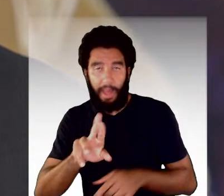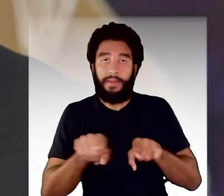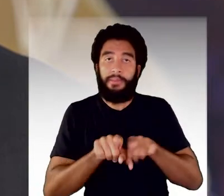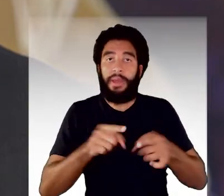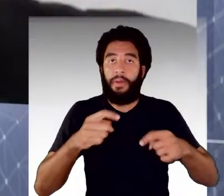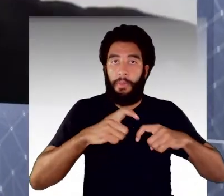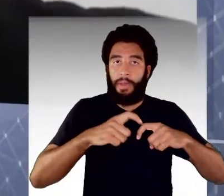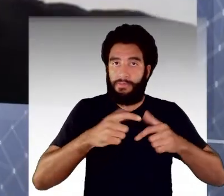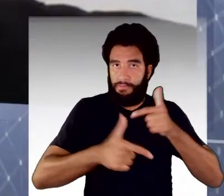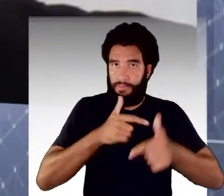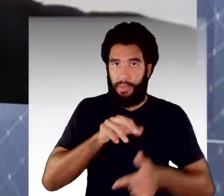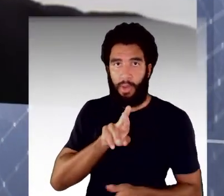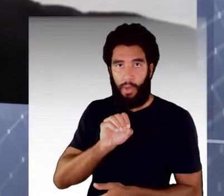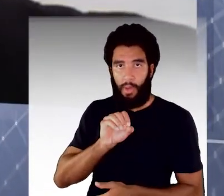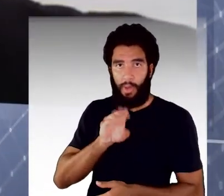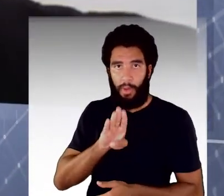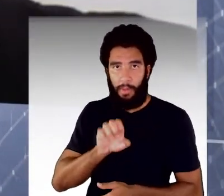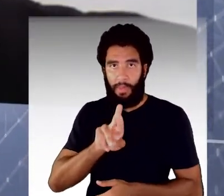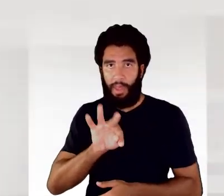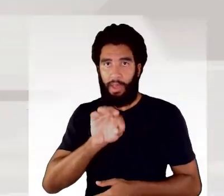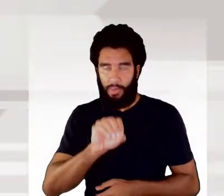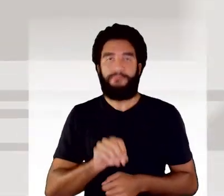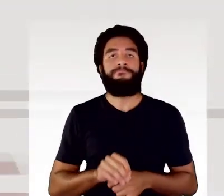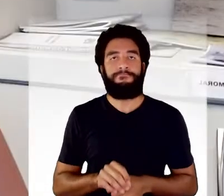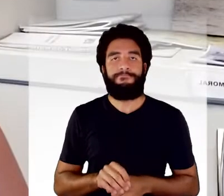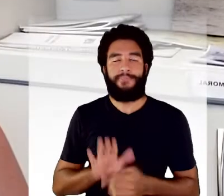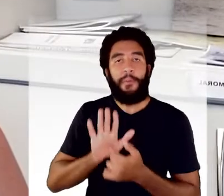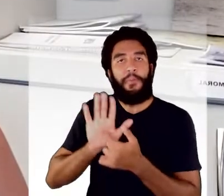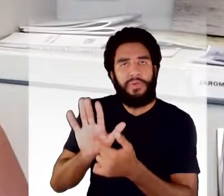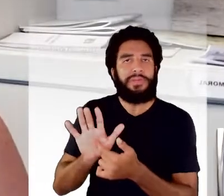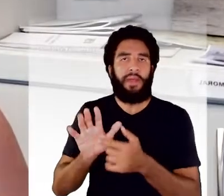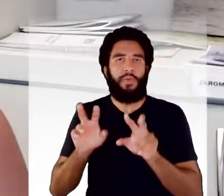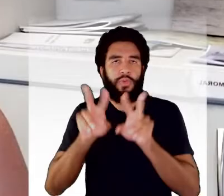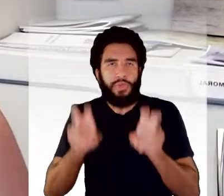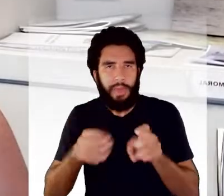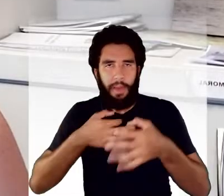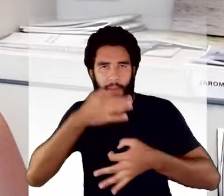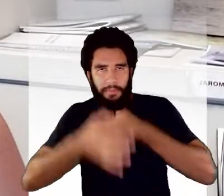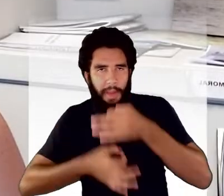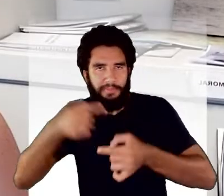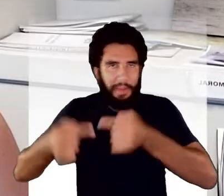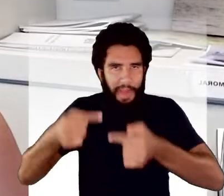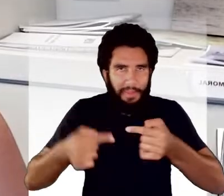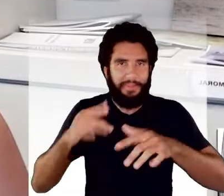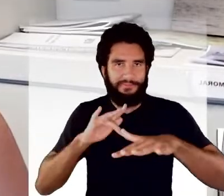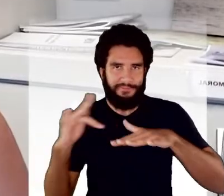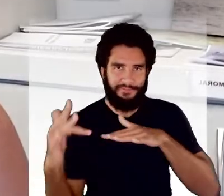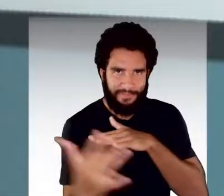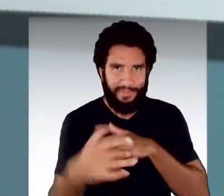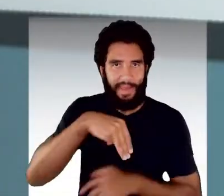Leomar Daroncho, e com o médico do trabalho, Roberto Ruiz. Nesta edição, você vai ficar por dentro dos assuntos